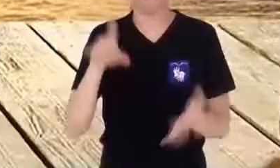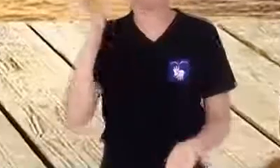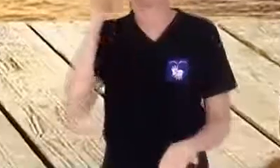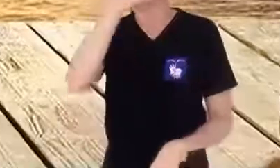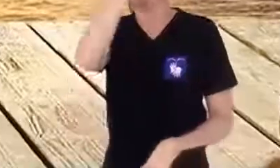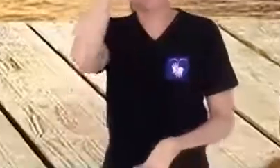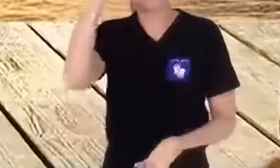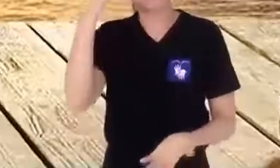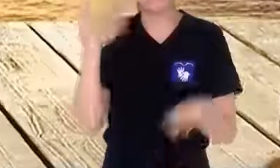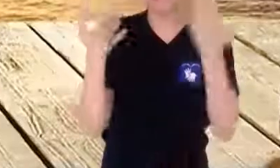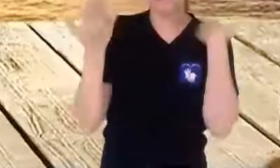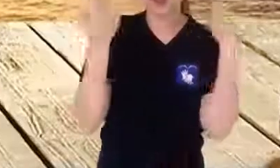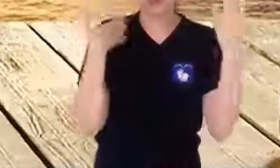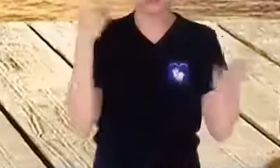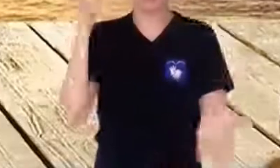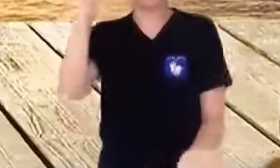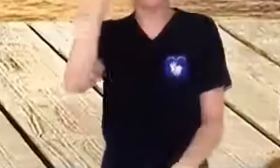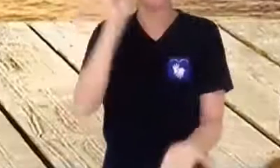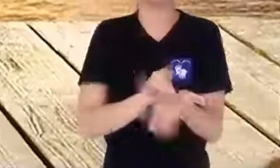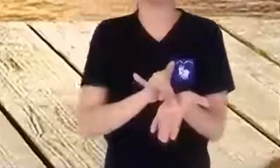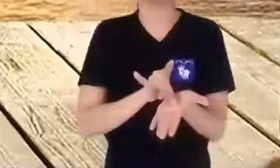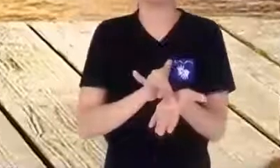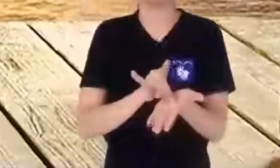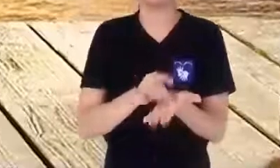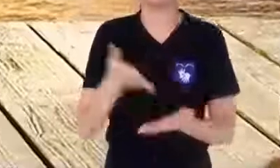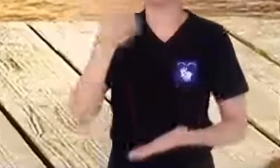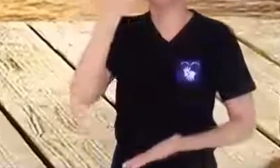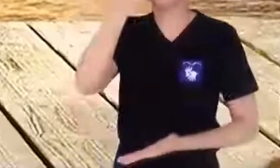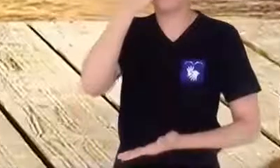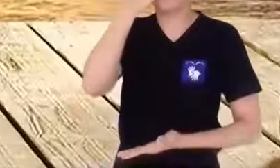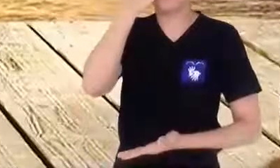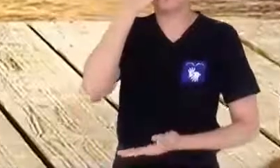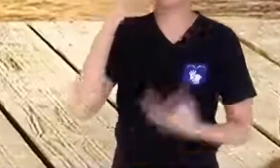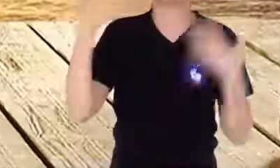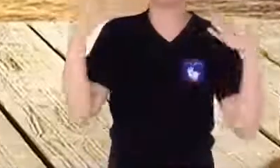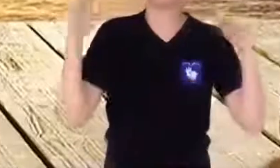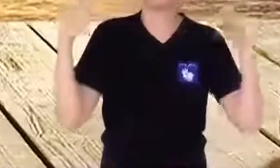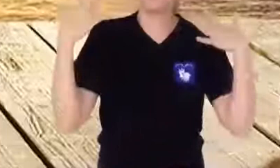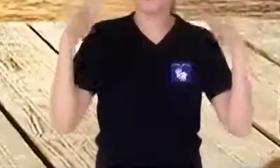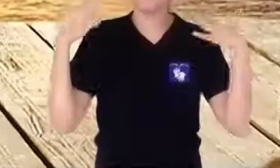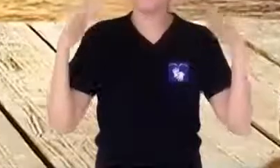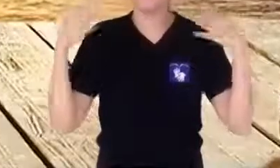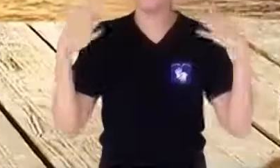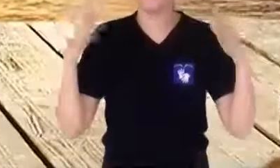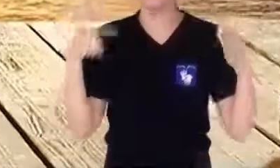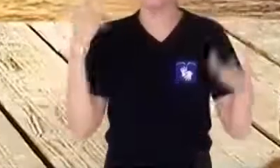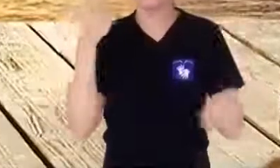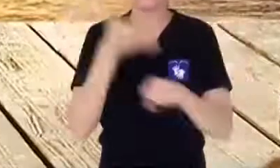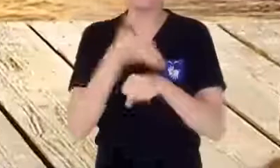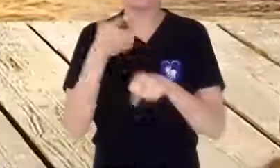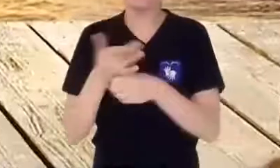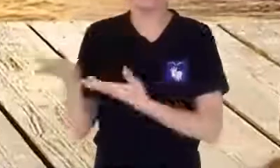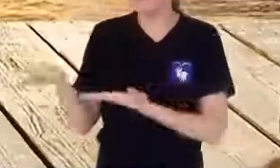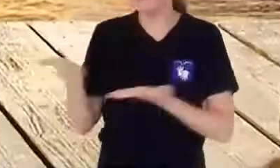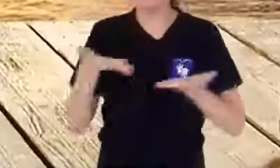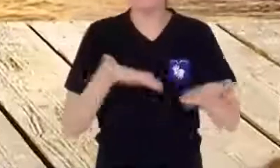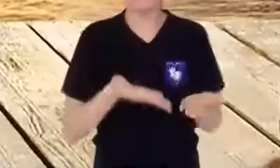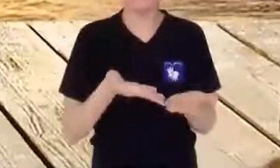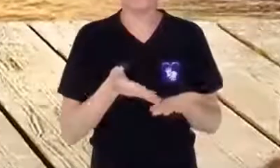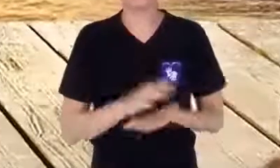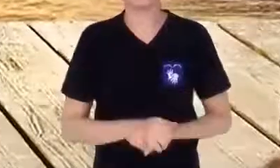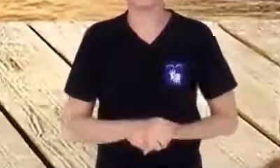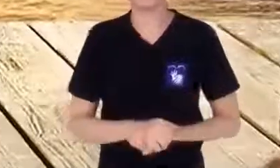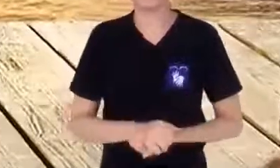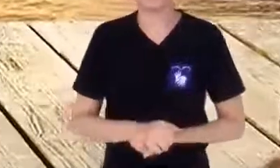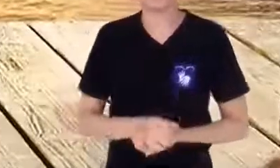membro dos Piratas do Caribe. Você Uau. Faz parte da tripulação. Seja bem-vindo, Marujo! Estou pronto para descobrir qualquer